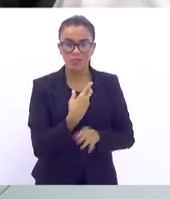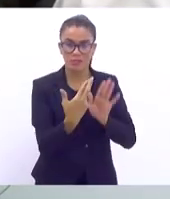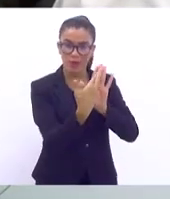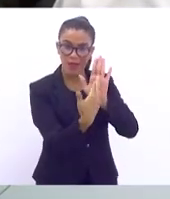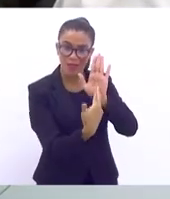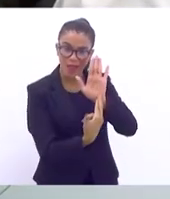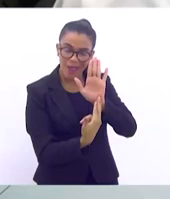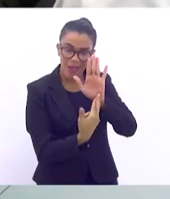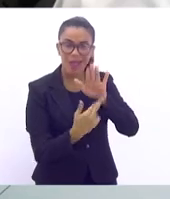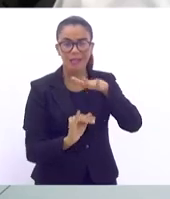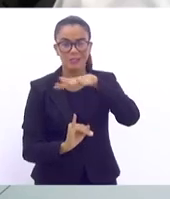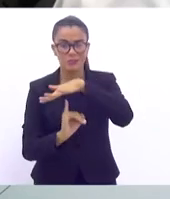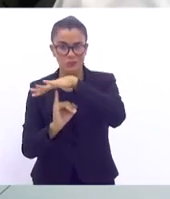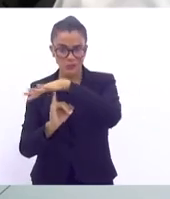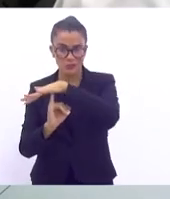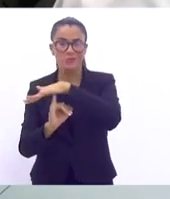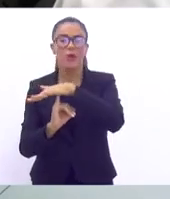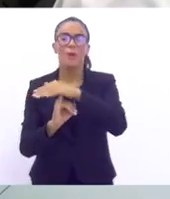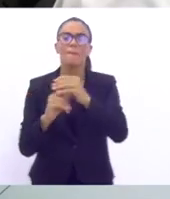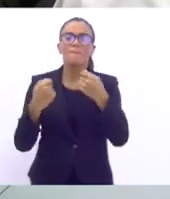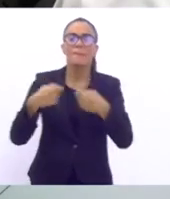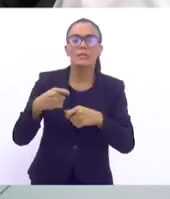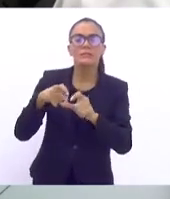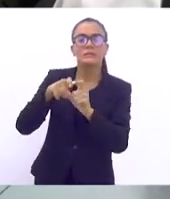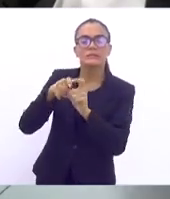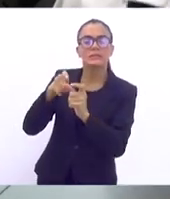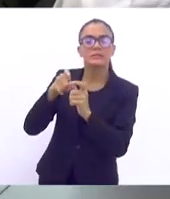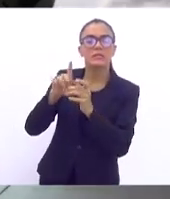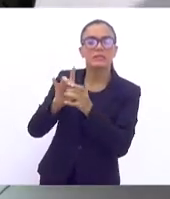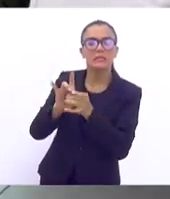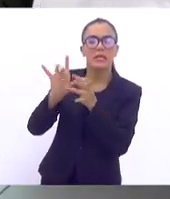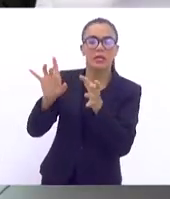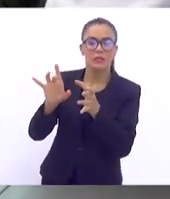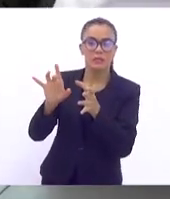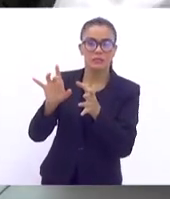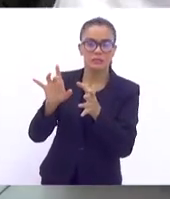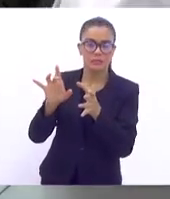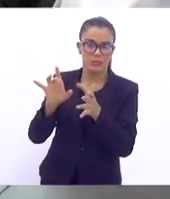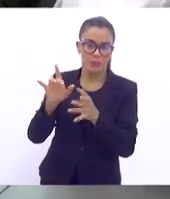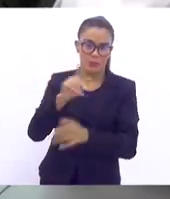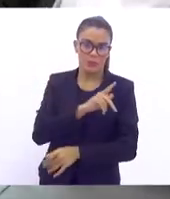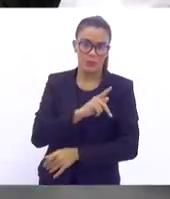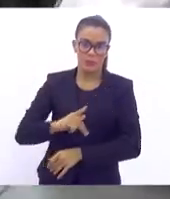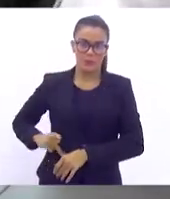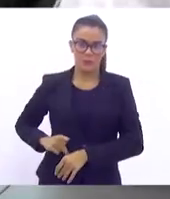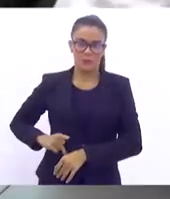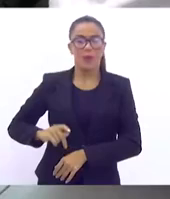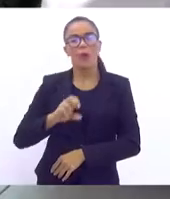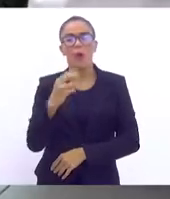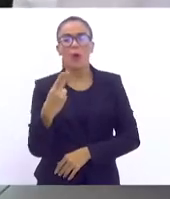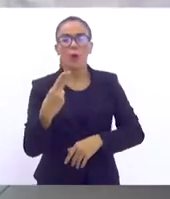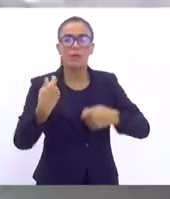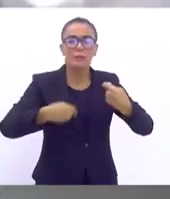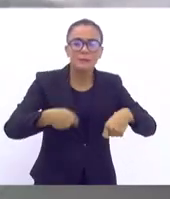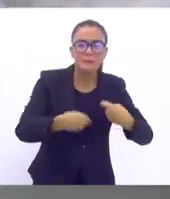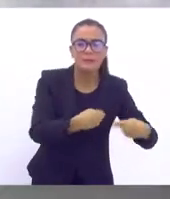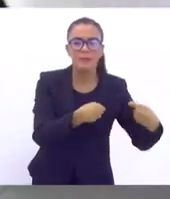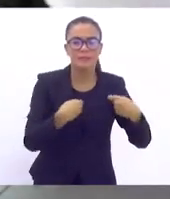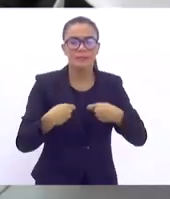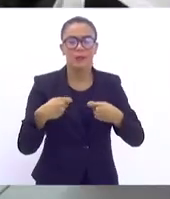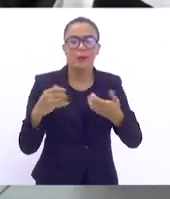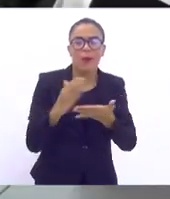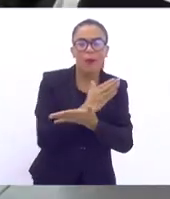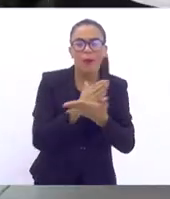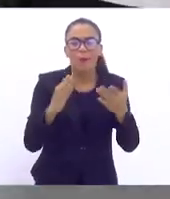de profissionalização que depende de autorização do Presidente o que depende de algum tipo de